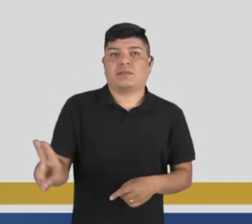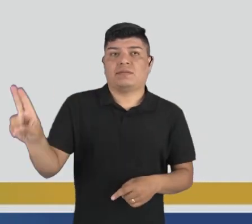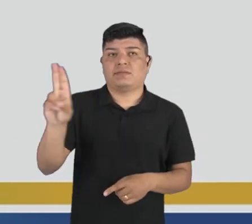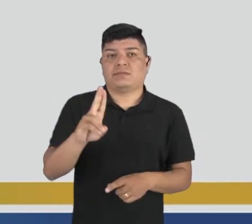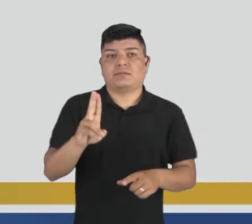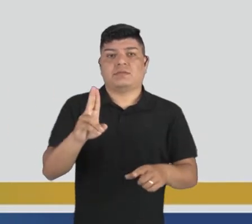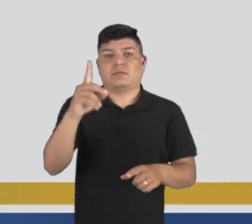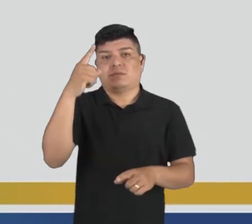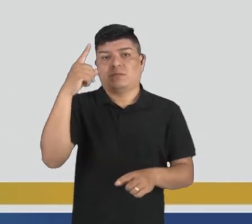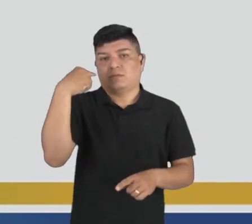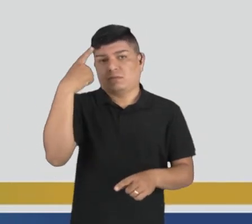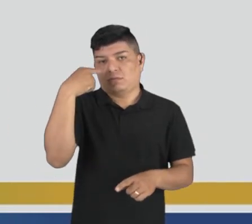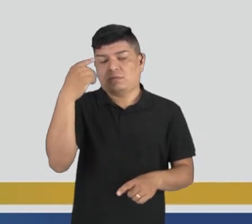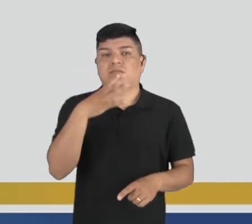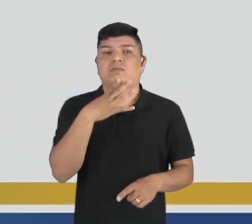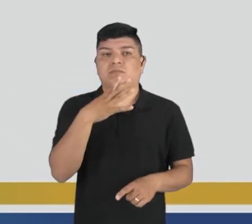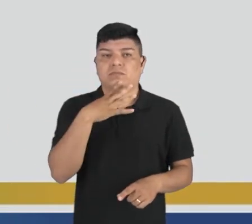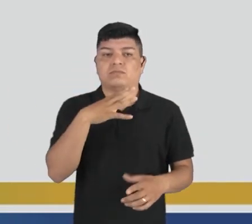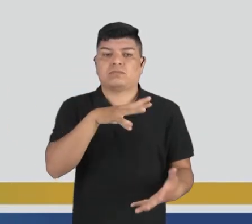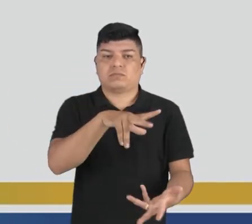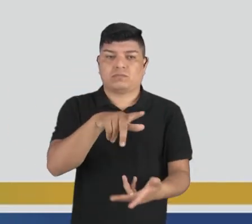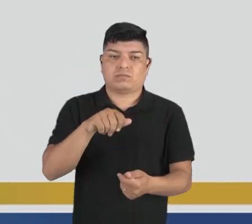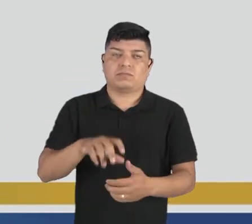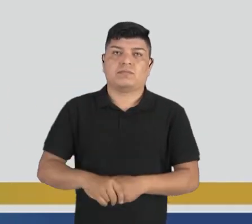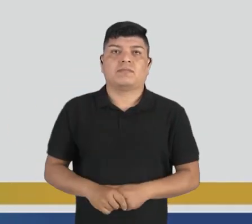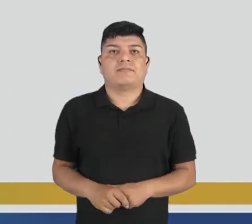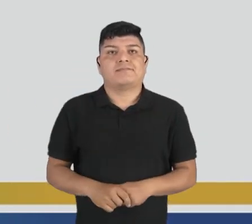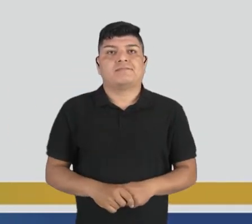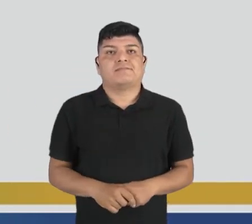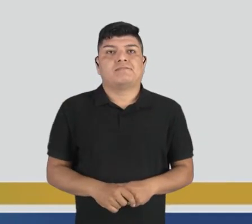utilizam o espanhol são bem conhecidas mundialmente,